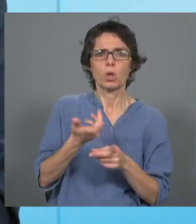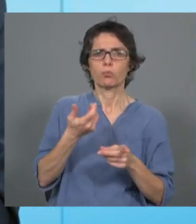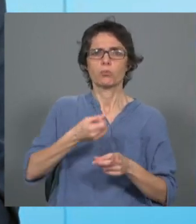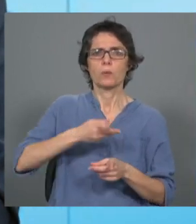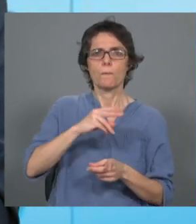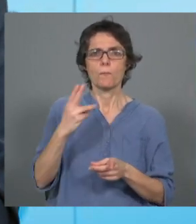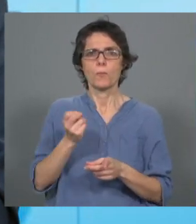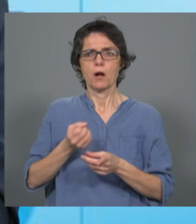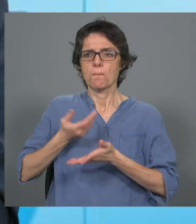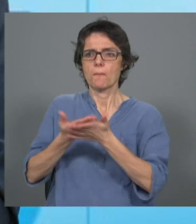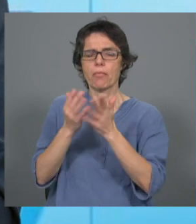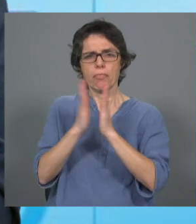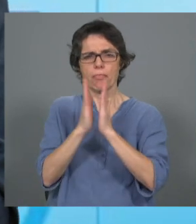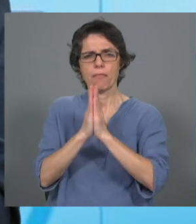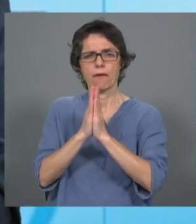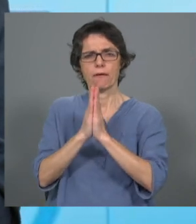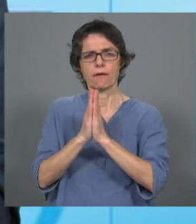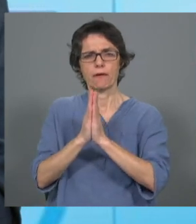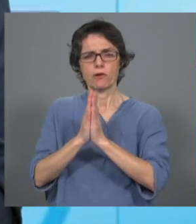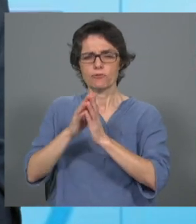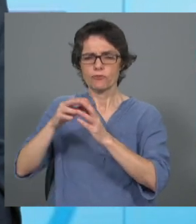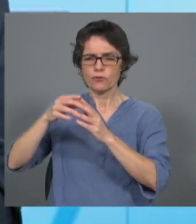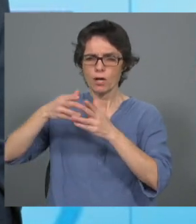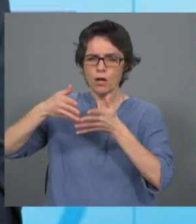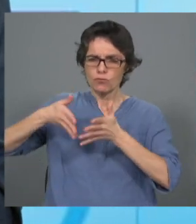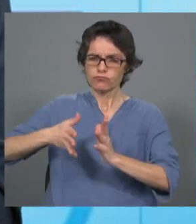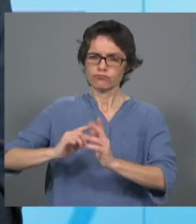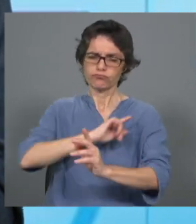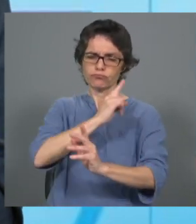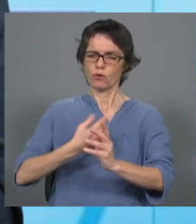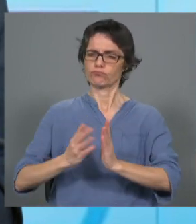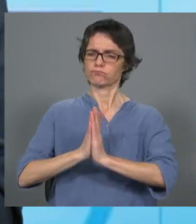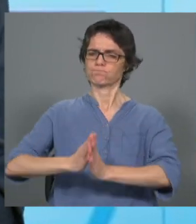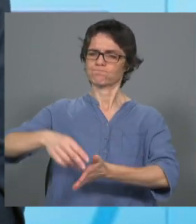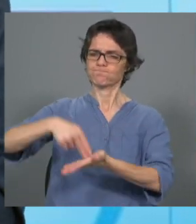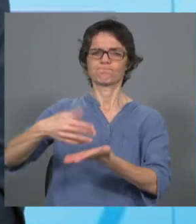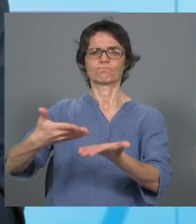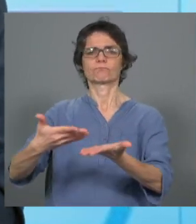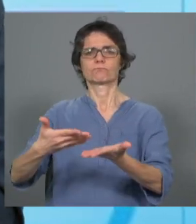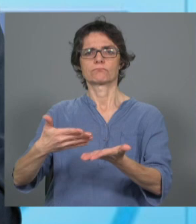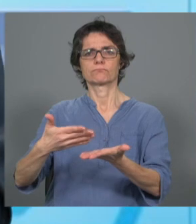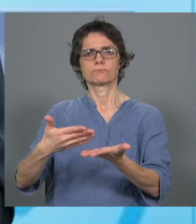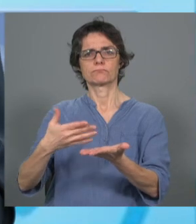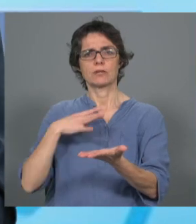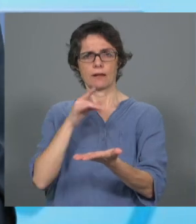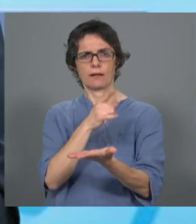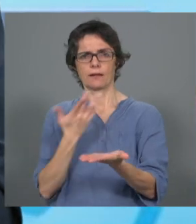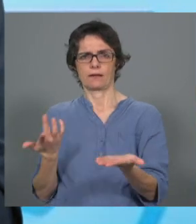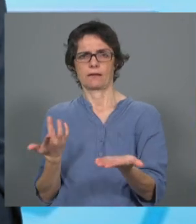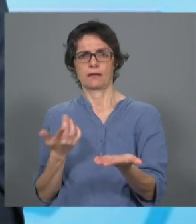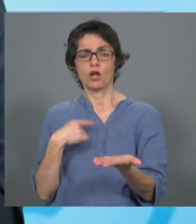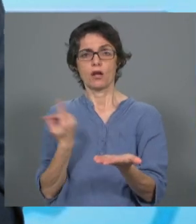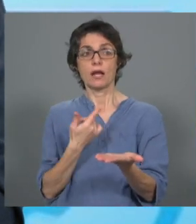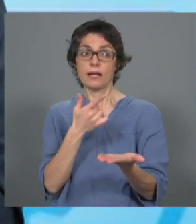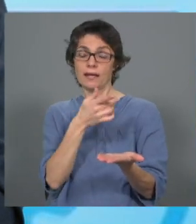igreja seja de facto uma igreja que nasce, mas com garra e que também nos desafia a nós a